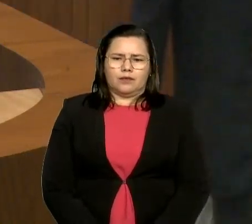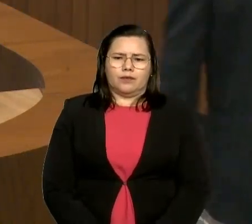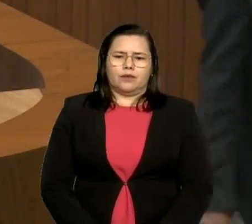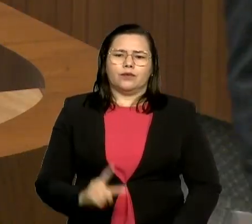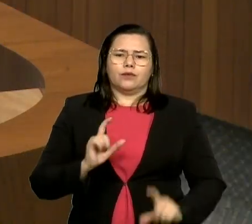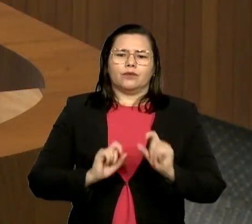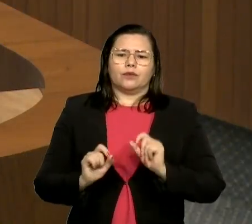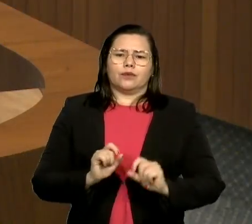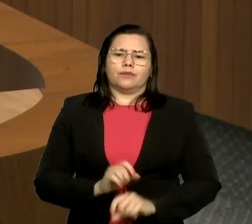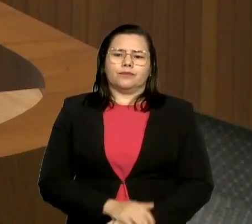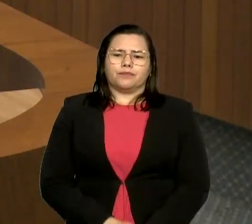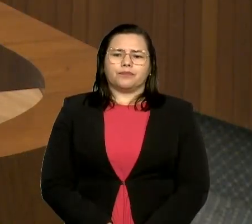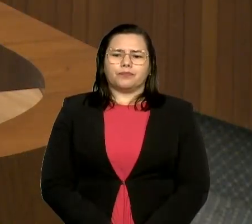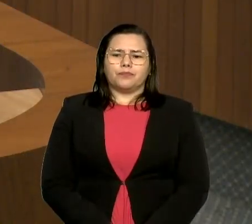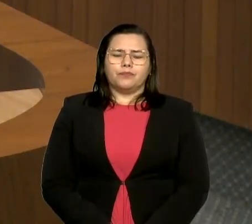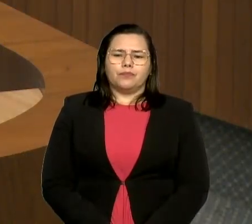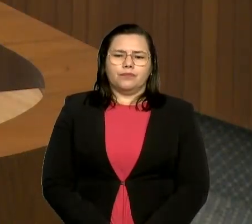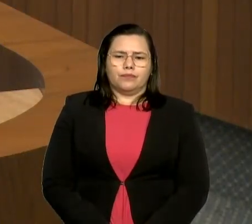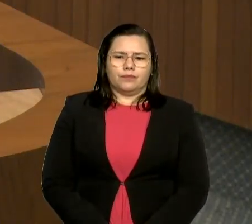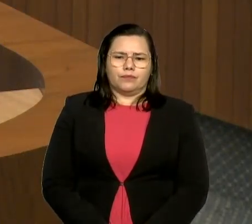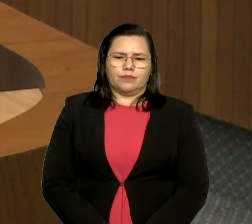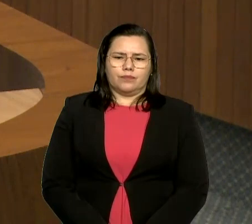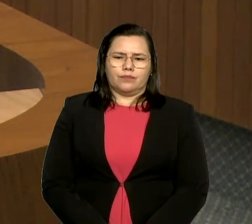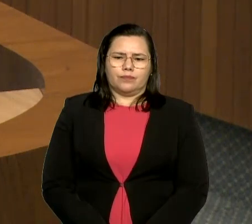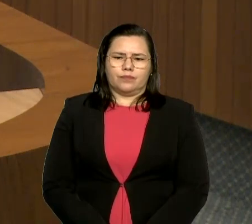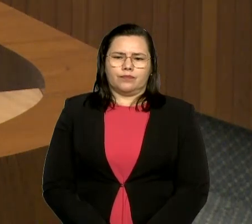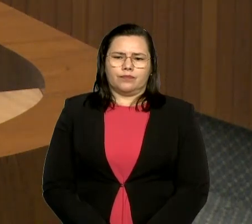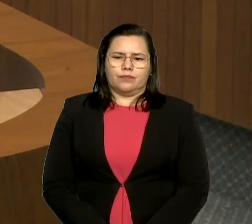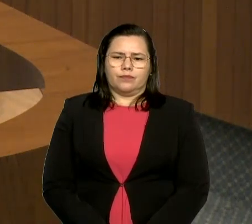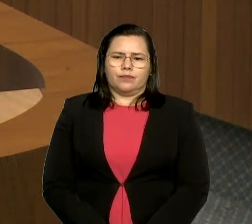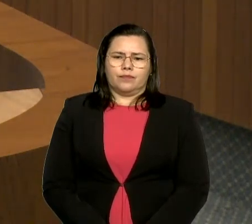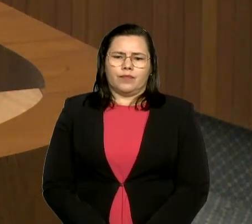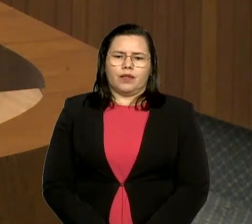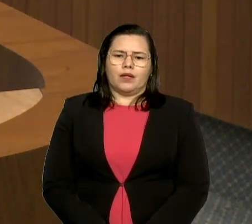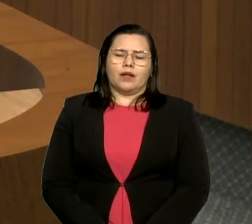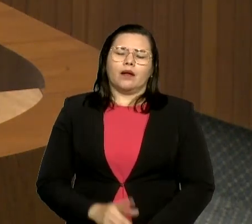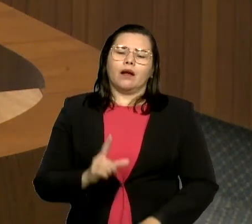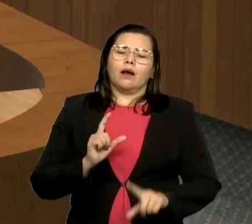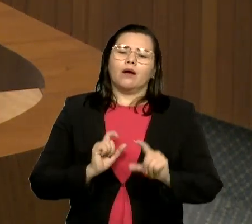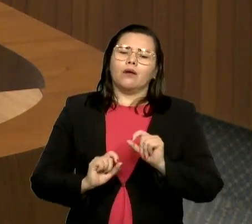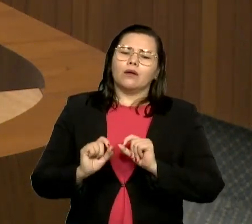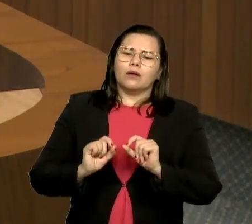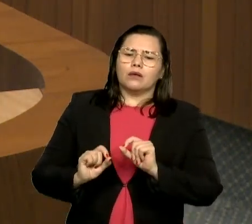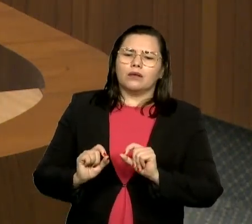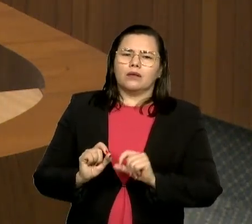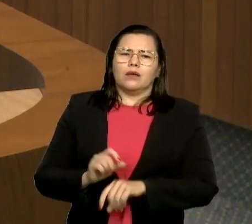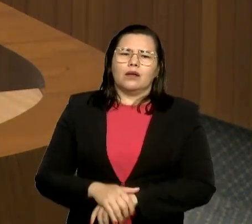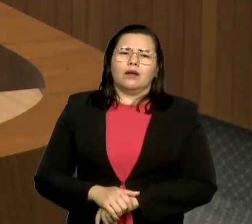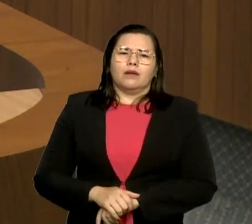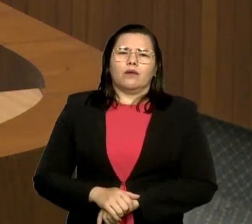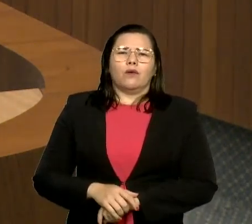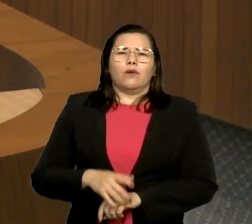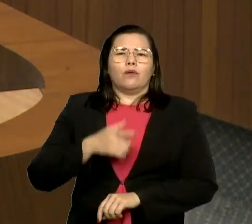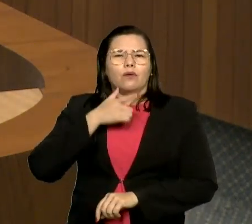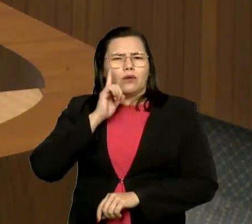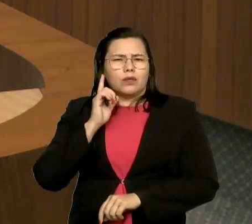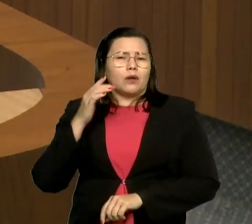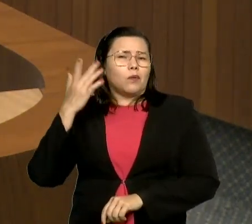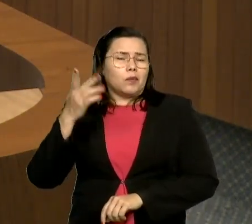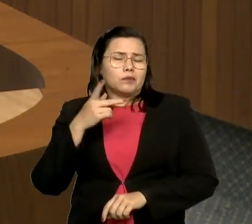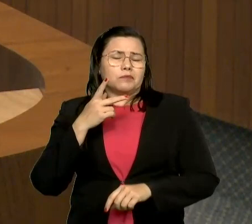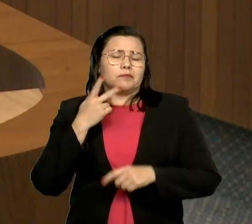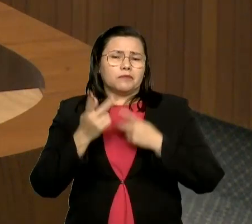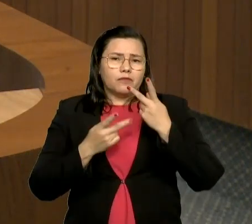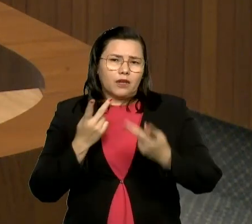fariseus, deram pérolas aos porcos, para que lhe achincalhassem ontem justamente. Mas